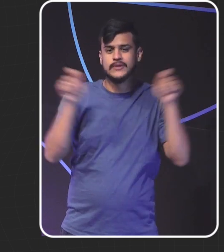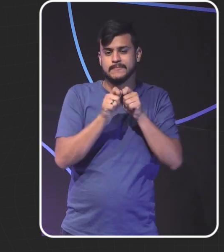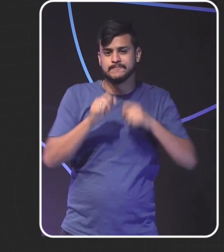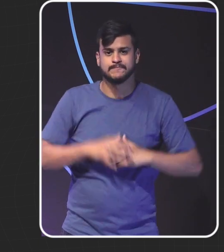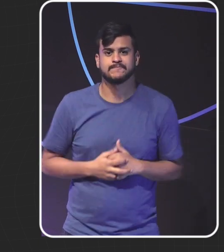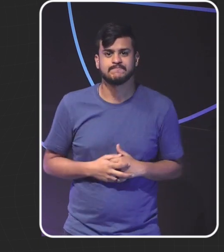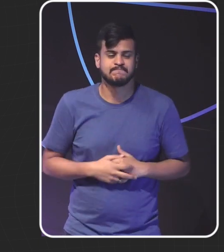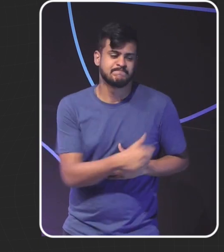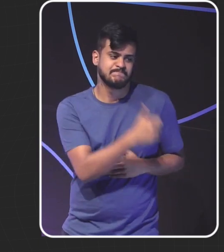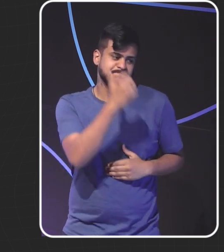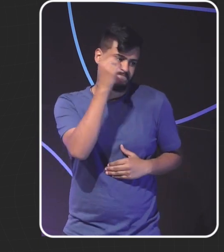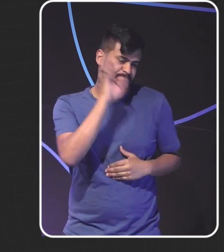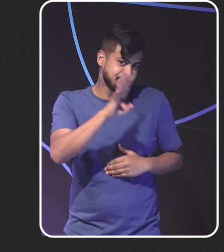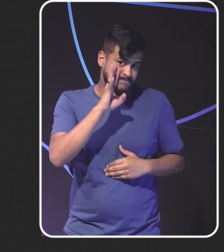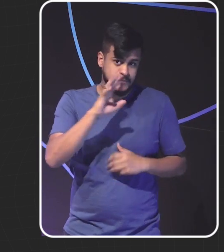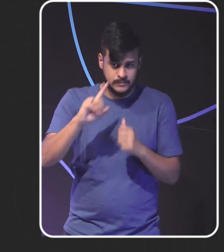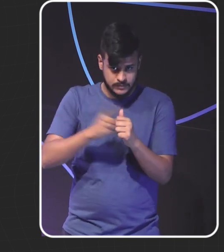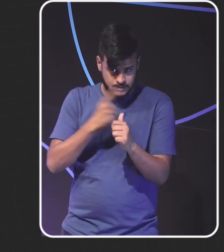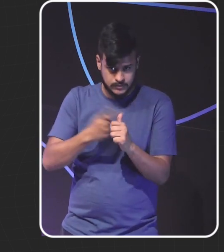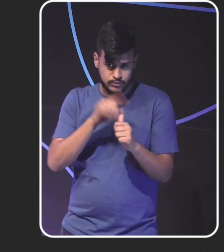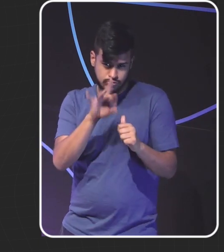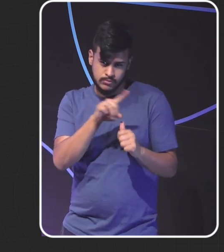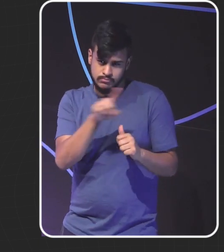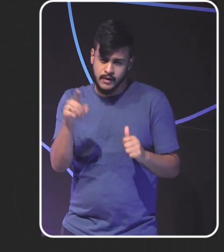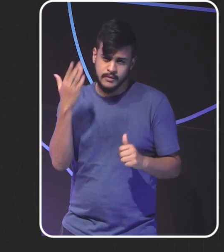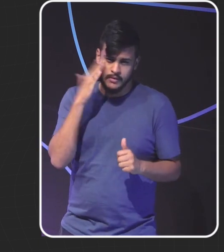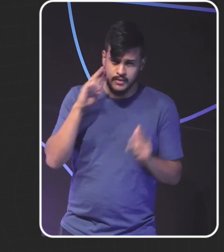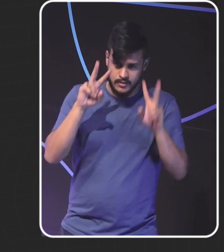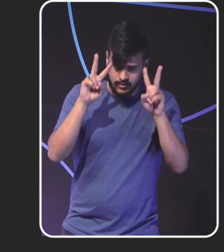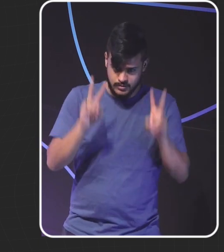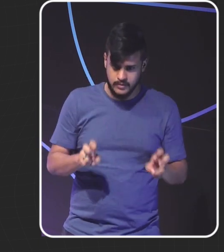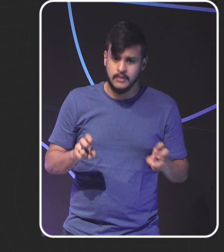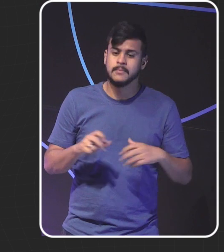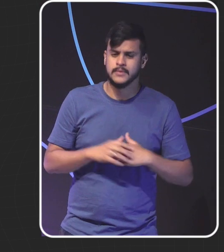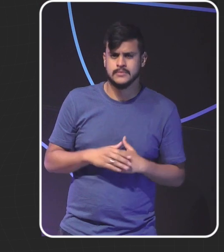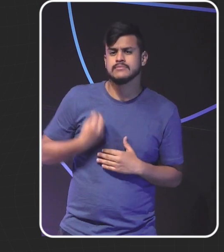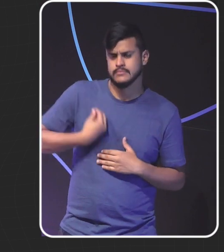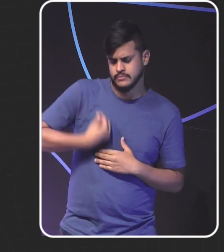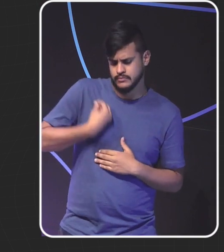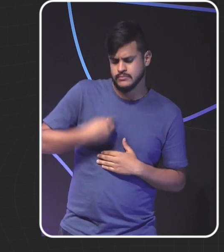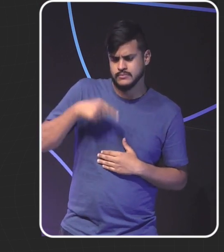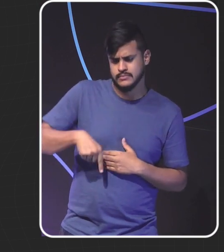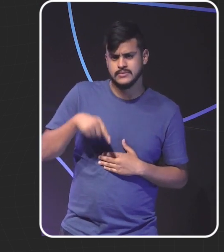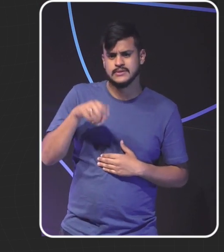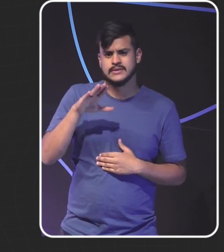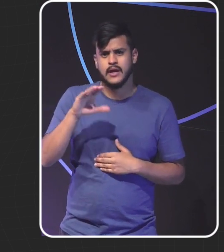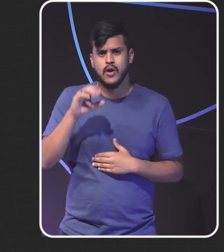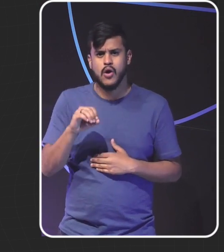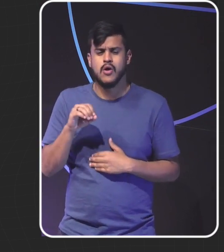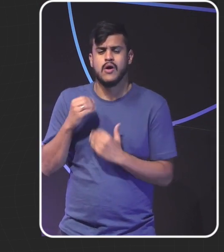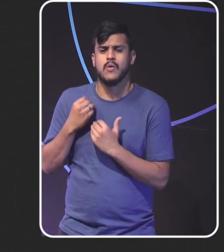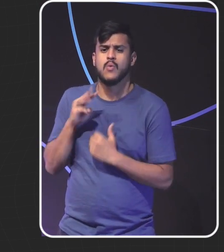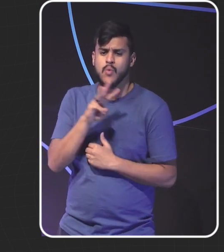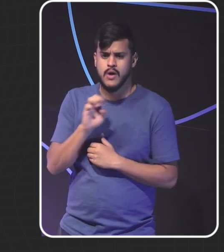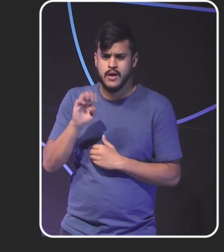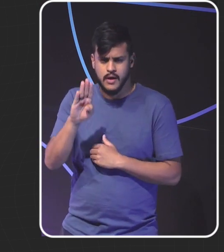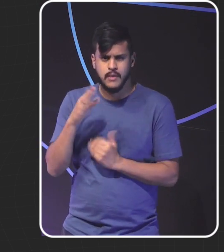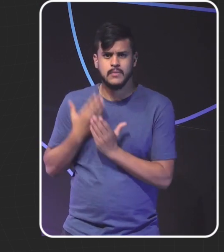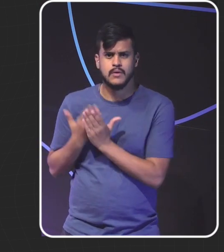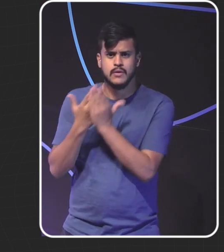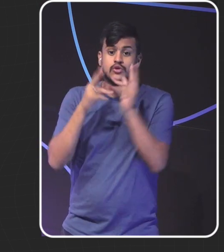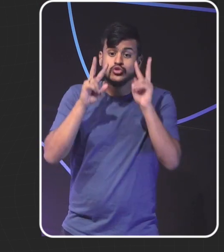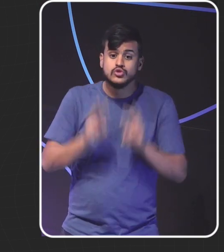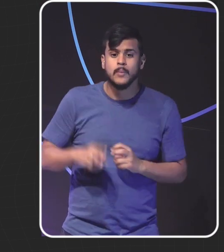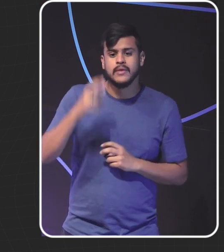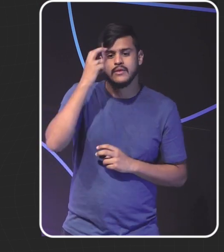Legal, Diego. Acho que só para a gente introduzir o tema, a gente já vem trabalhando, né, aqui no seu web e pesquisando sobre esse tema de inteligência